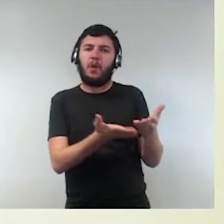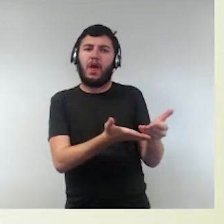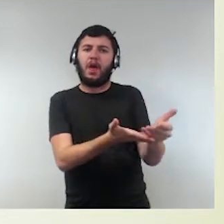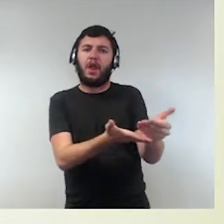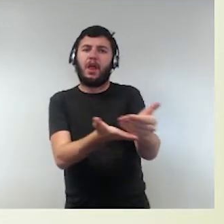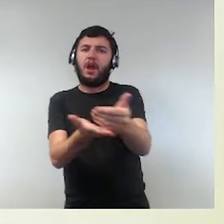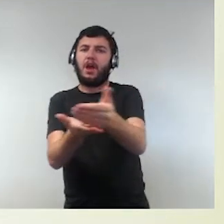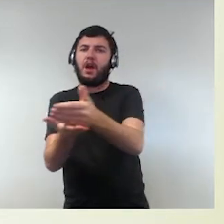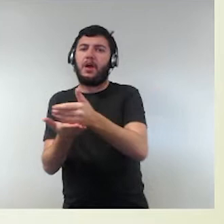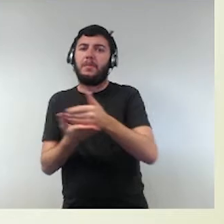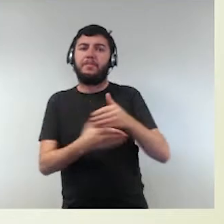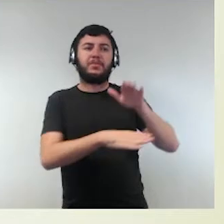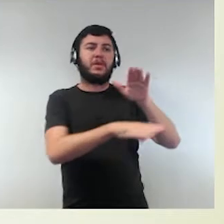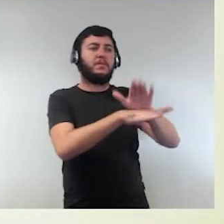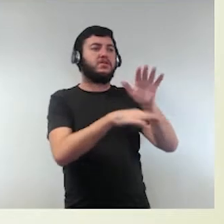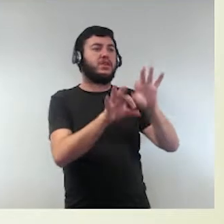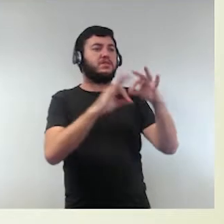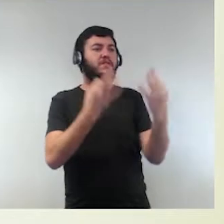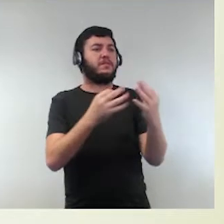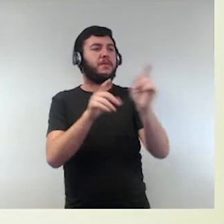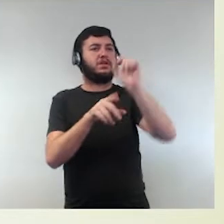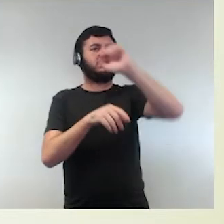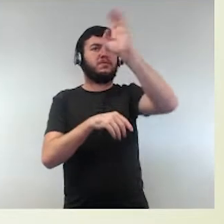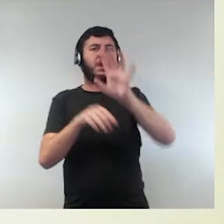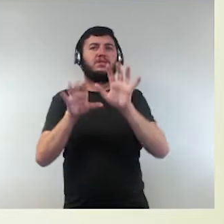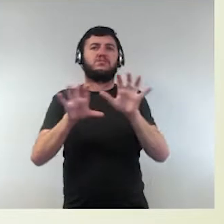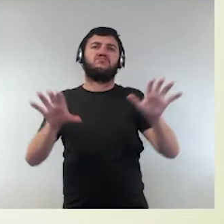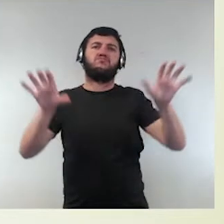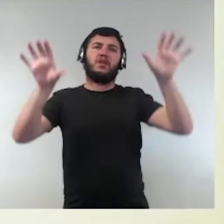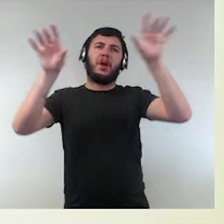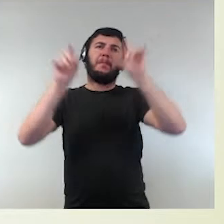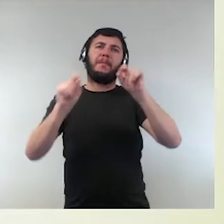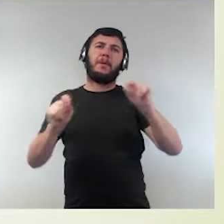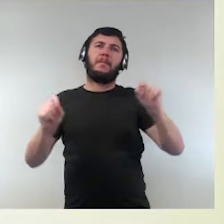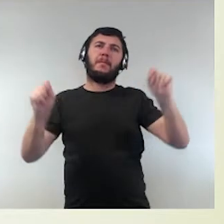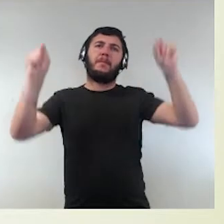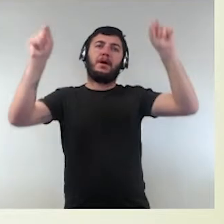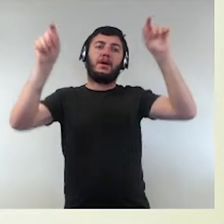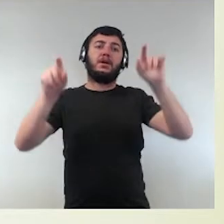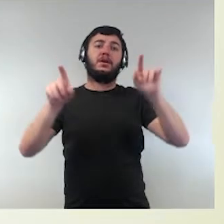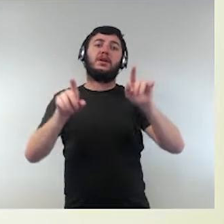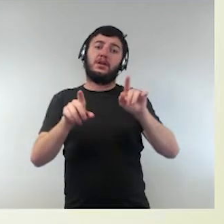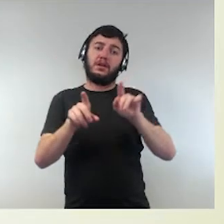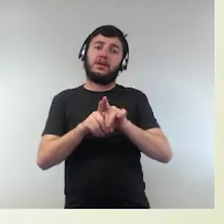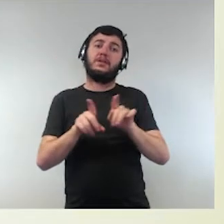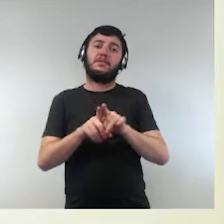866 famílias de todo o país que vivem diretamente, que dependem diretamente,